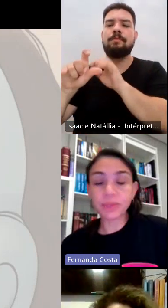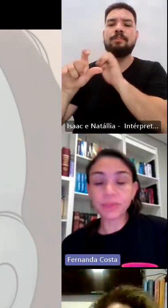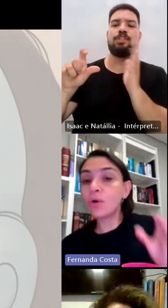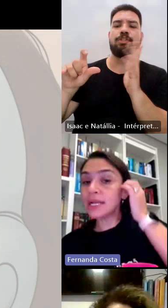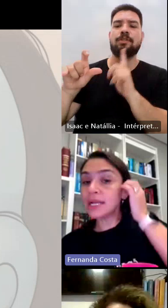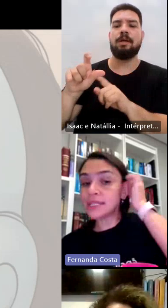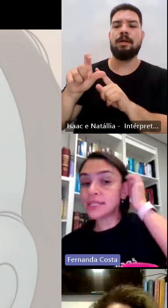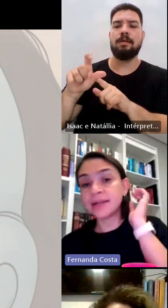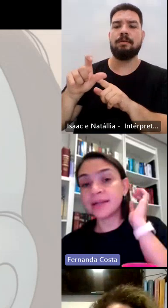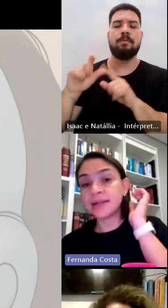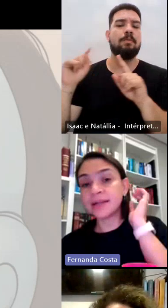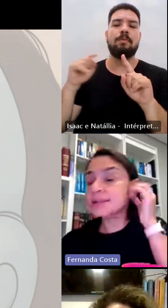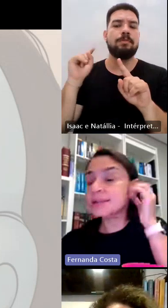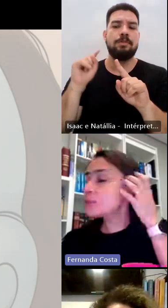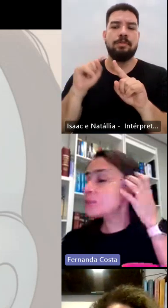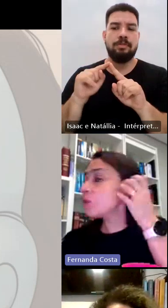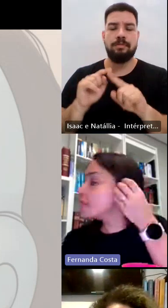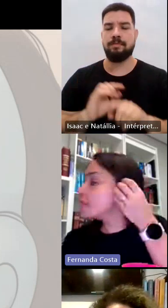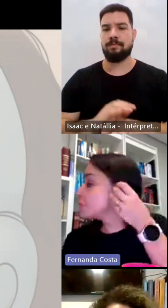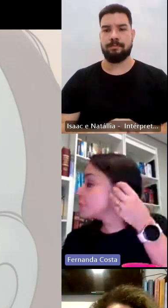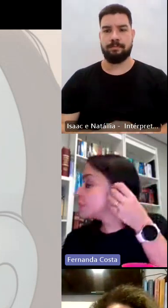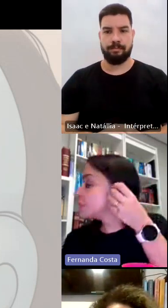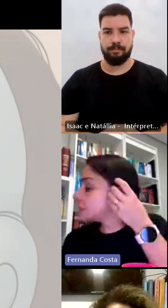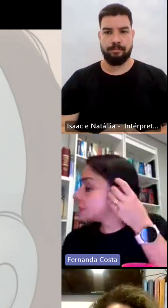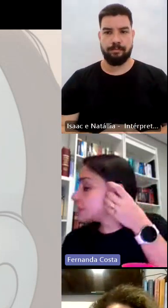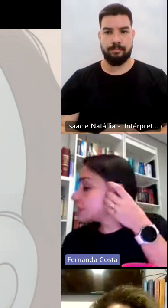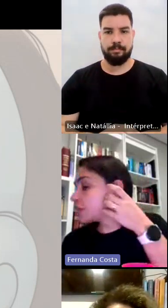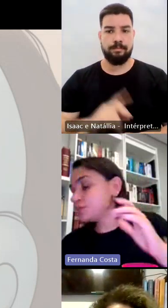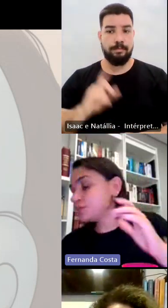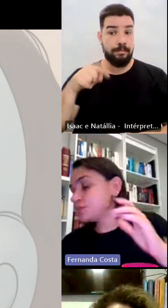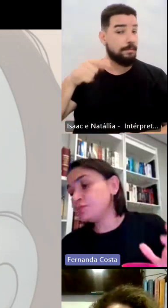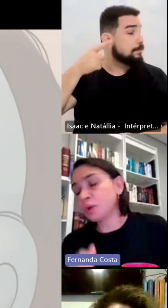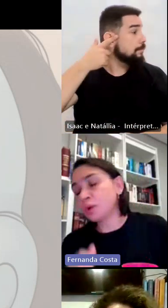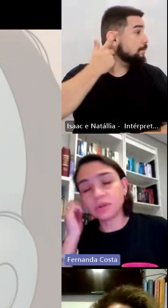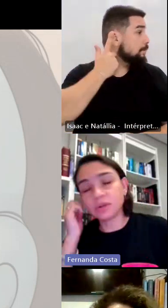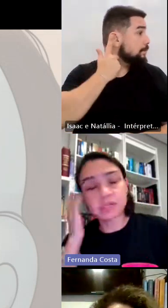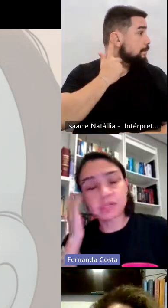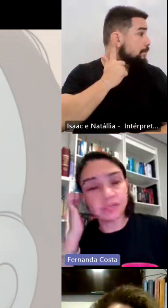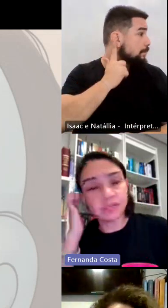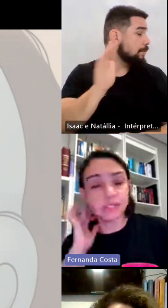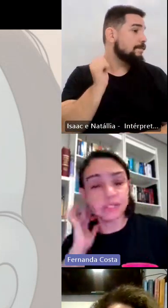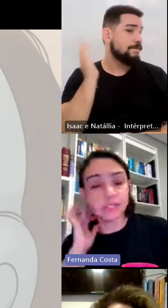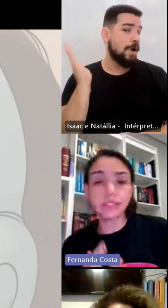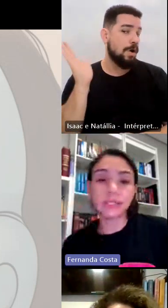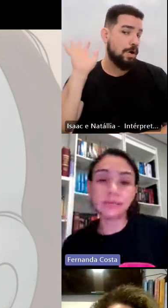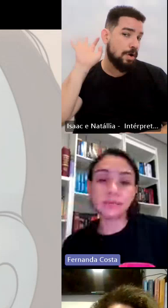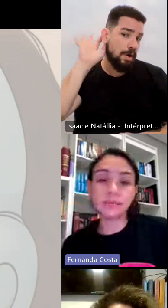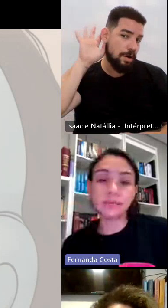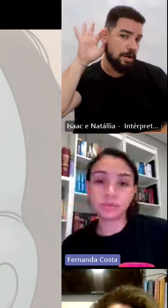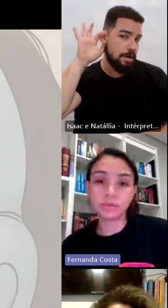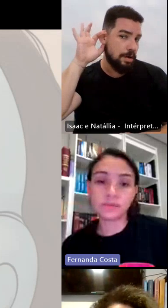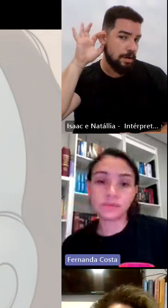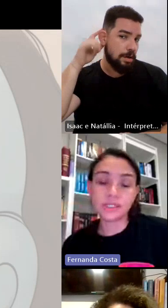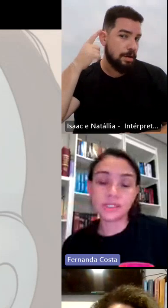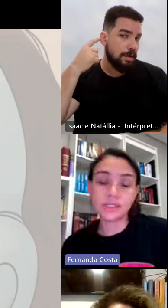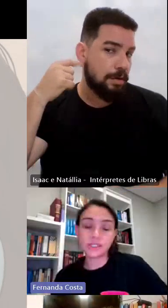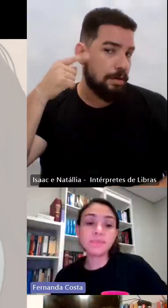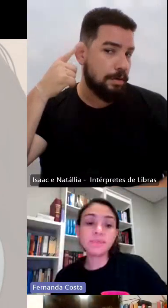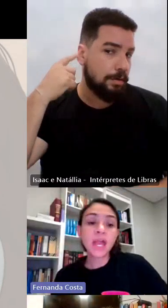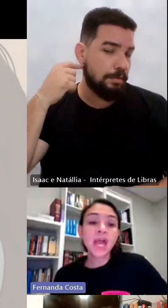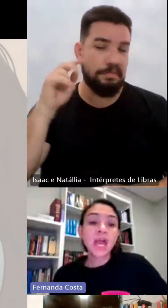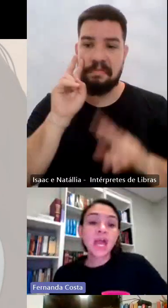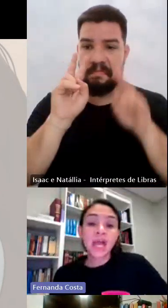corpo? A orelha externa, né? Então, que começa com essa parte visual que nós estamos visualizando aqui, todos nós